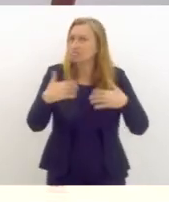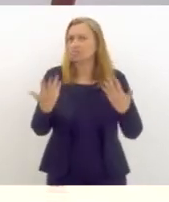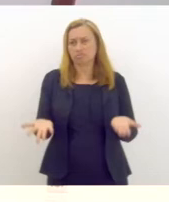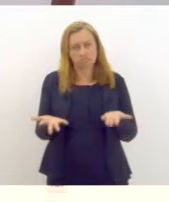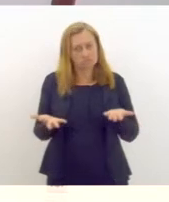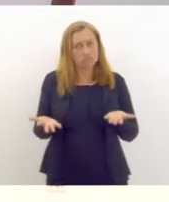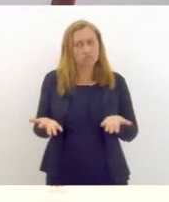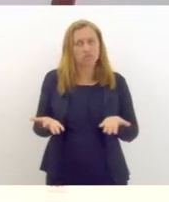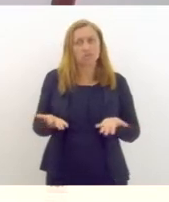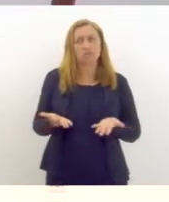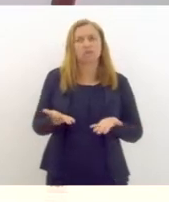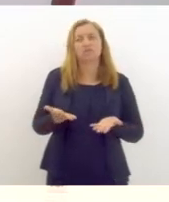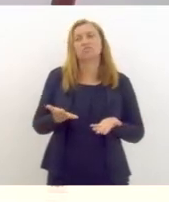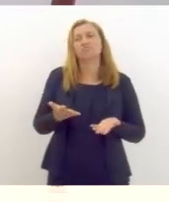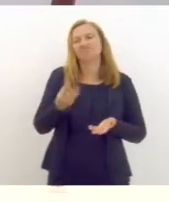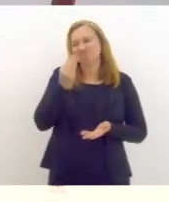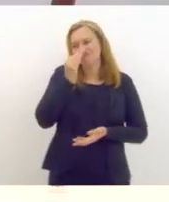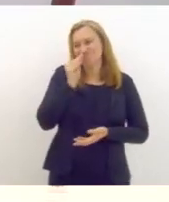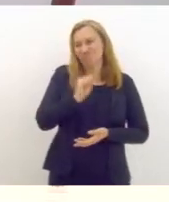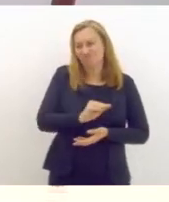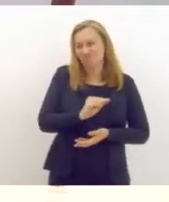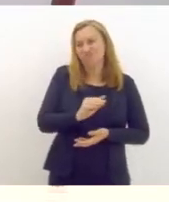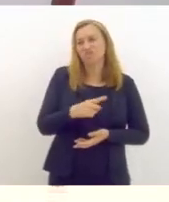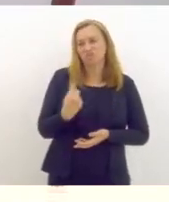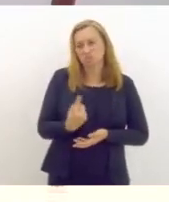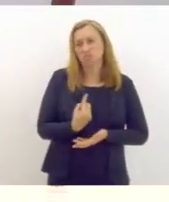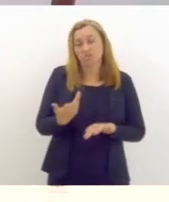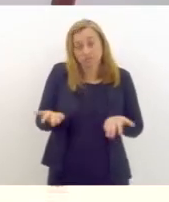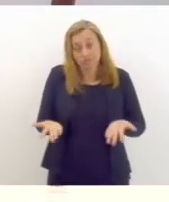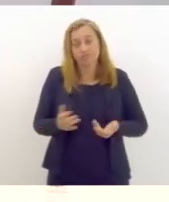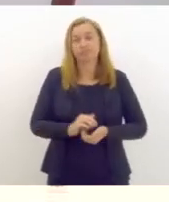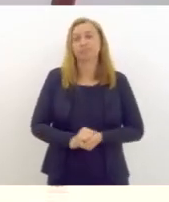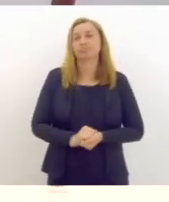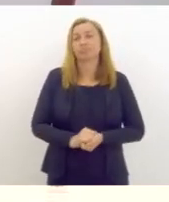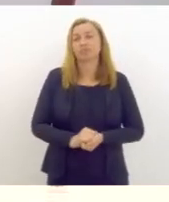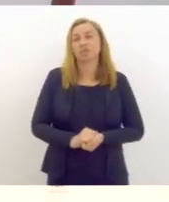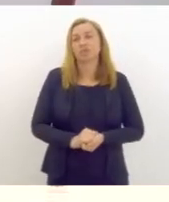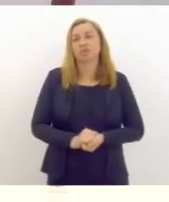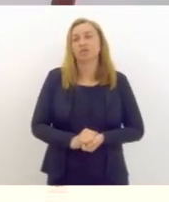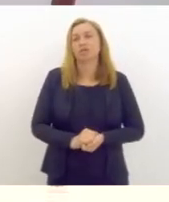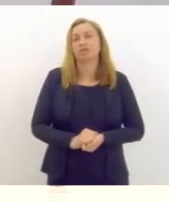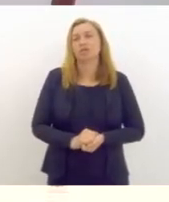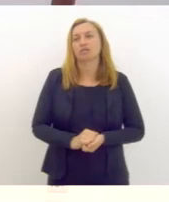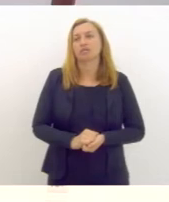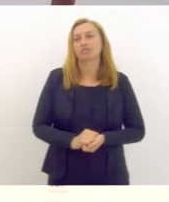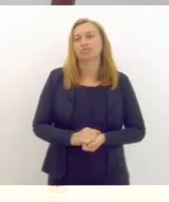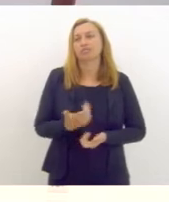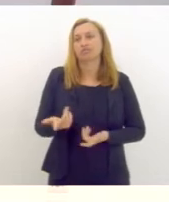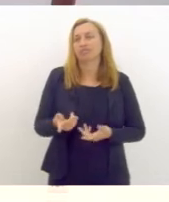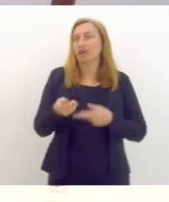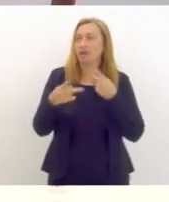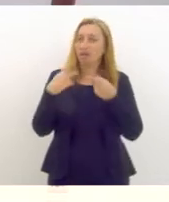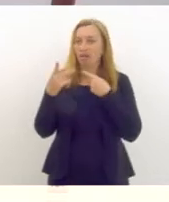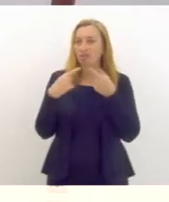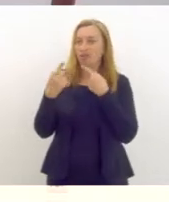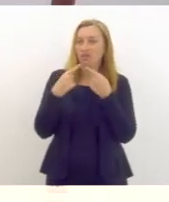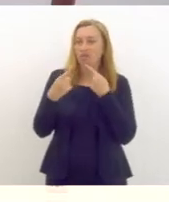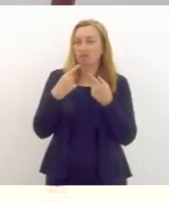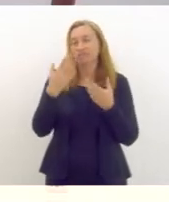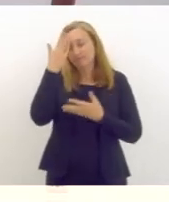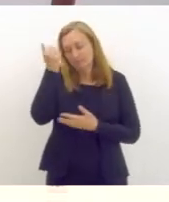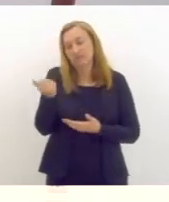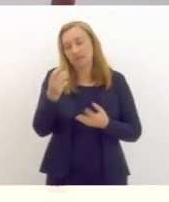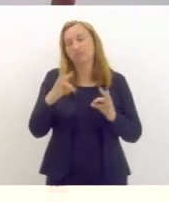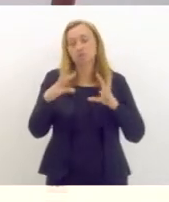assim é um profundo de respeito tudo então é não adianta a gente ficar dialogando aqui porque a gente já sabe